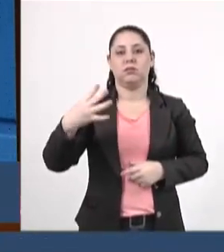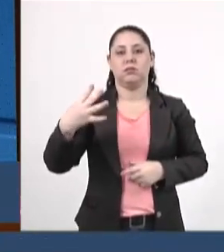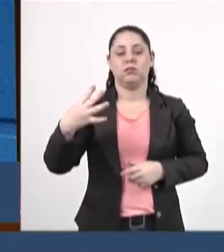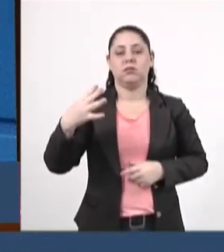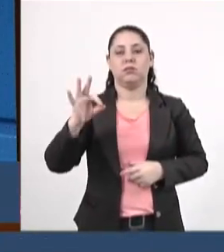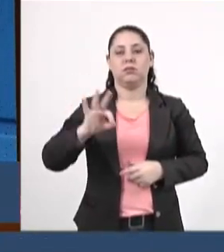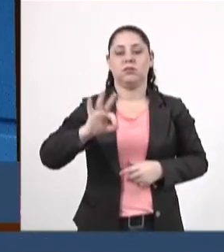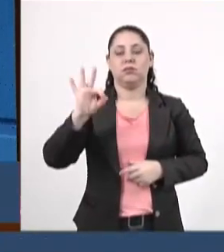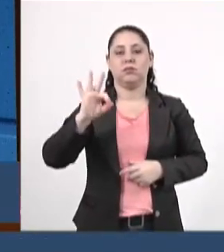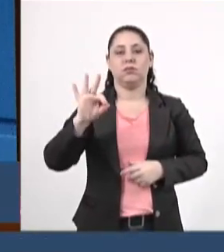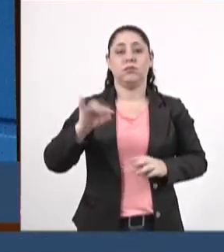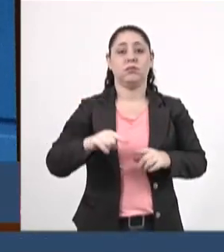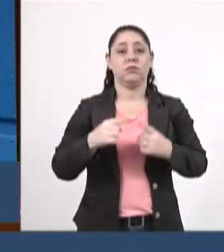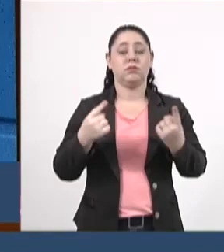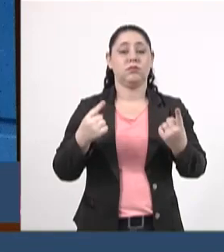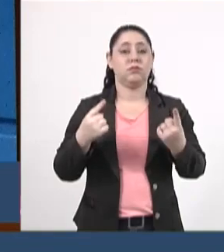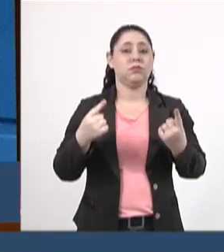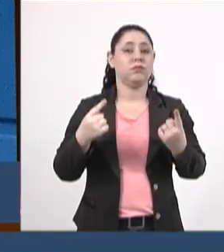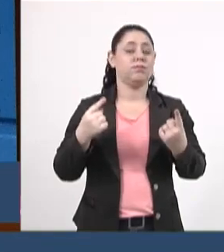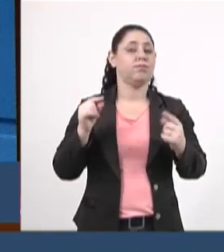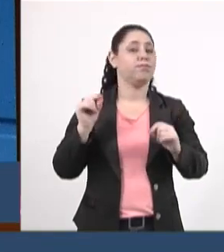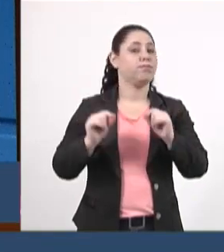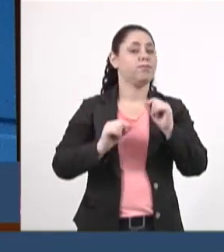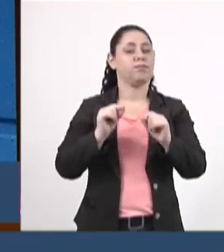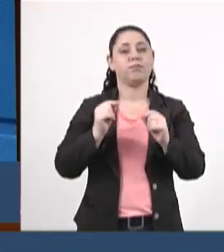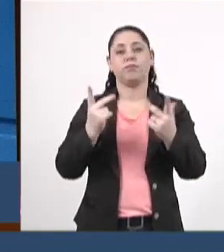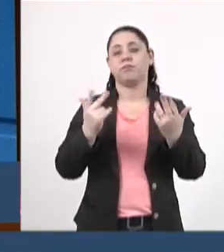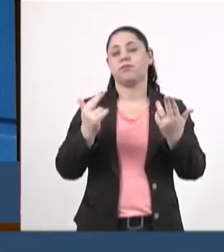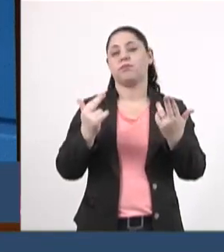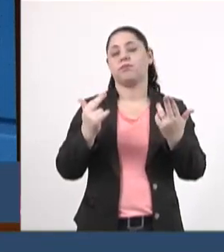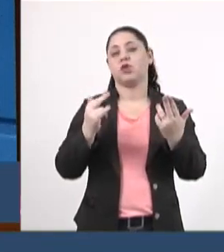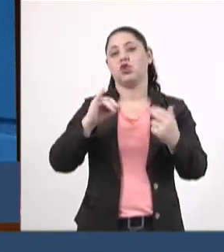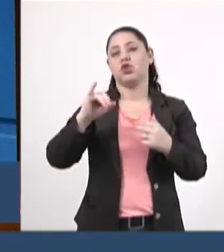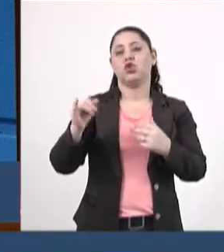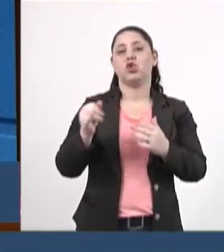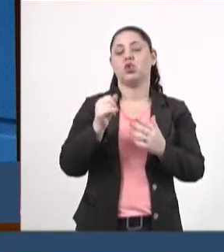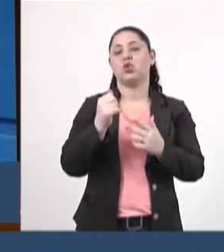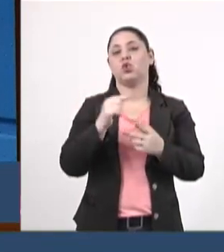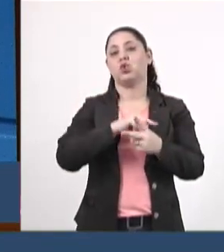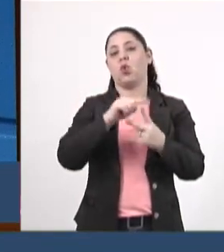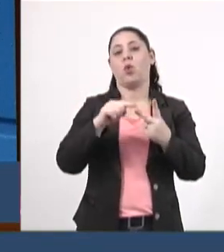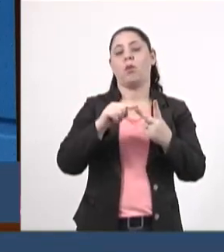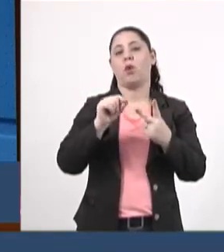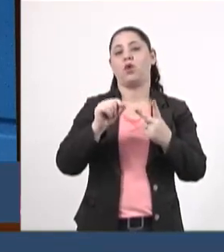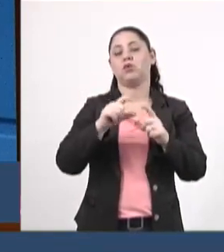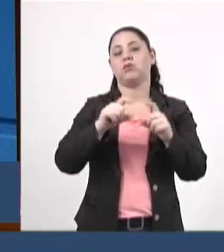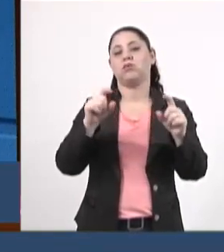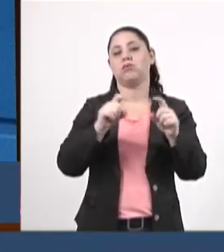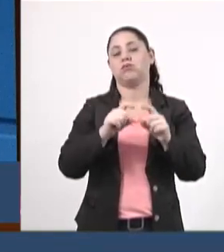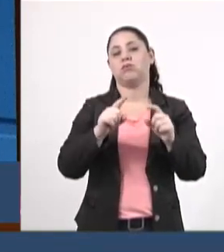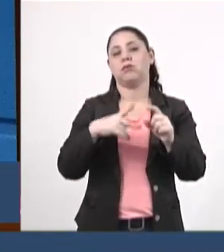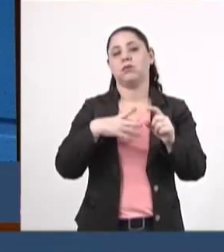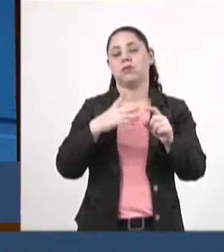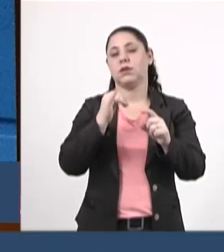67,34%. Mas quando a gente considera como se fosse uma regra de juros compostos, vai para